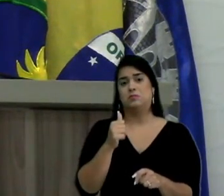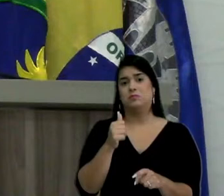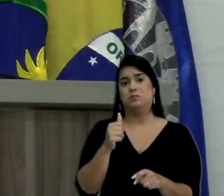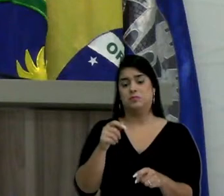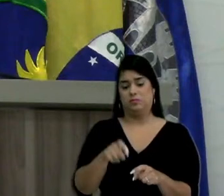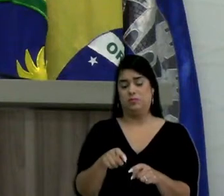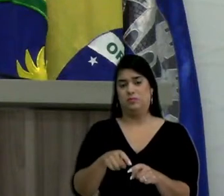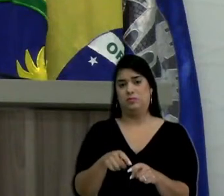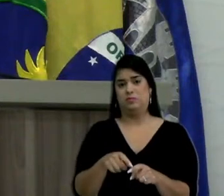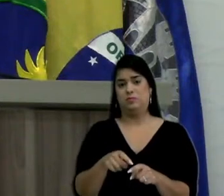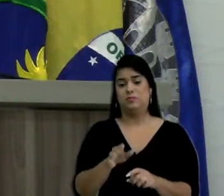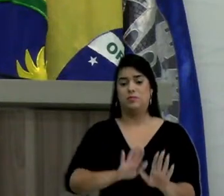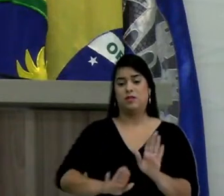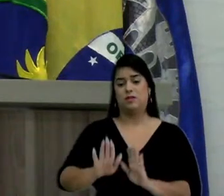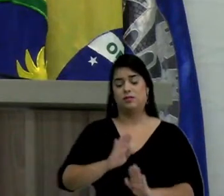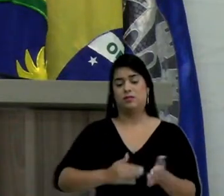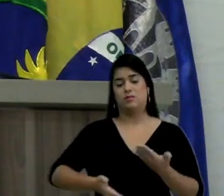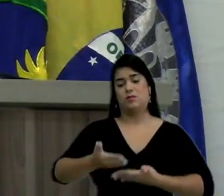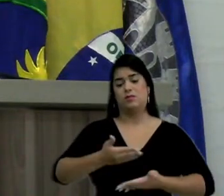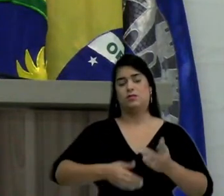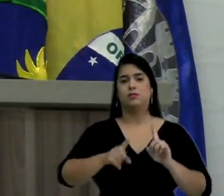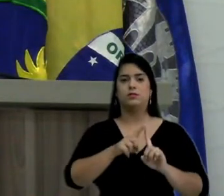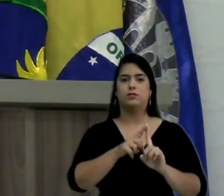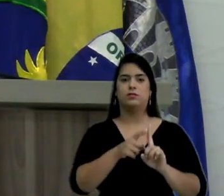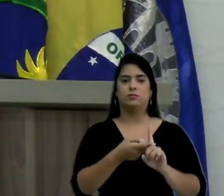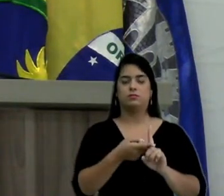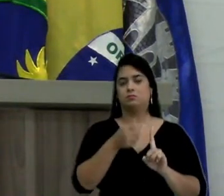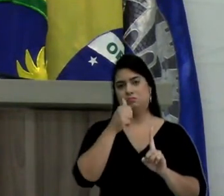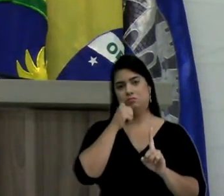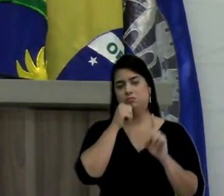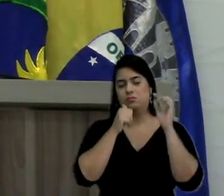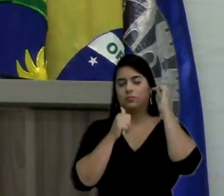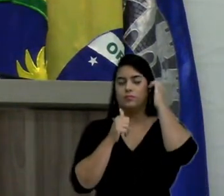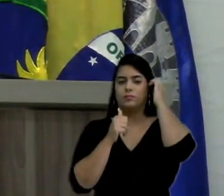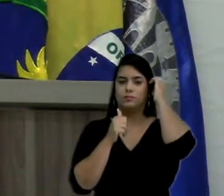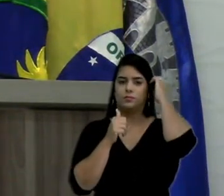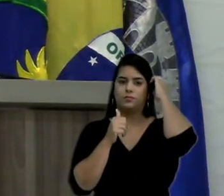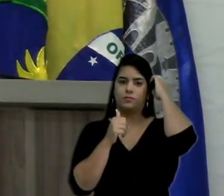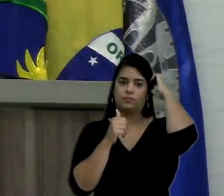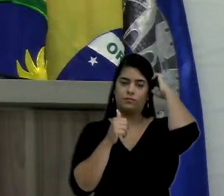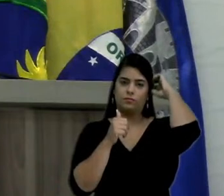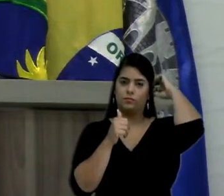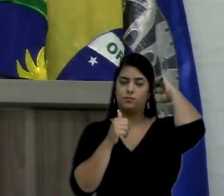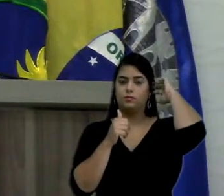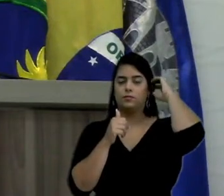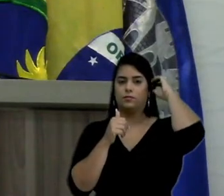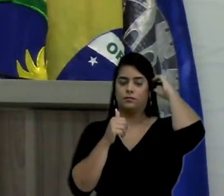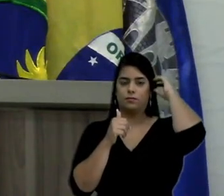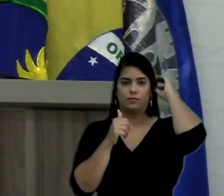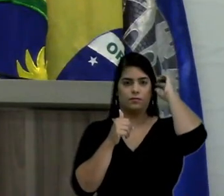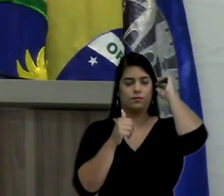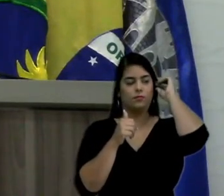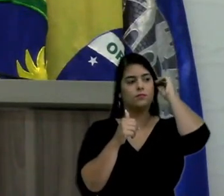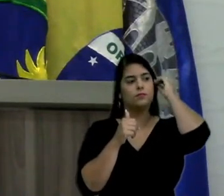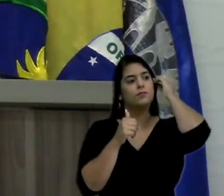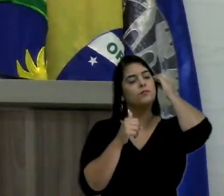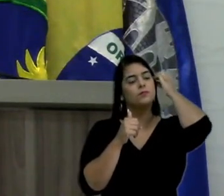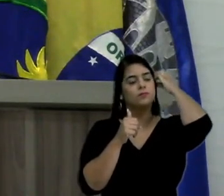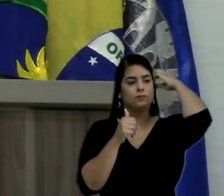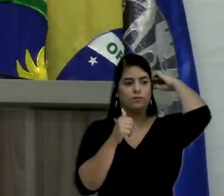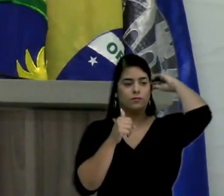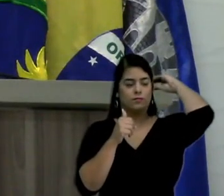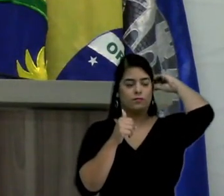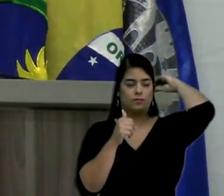município e se dizia o quê a ex-prefeita não tenho condições